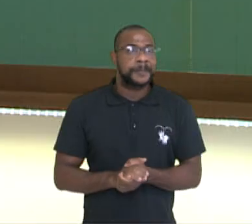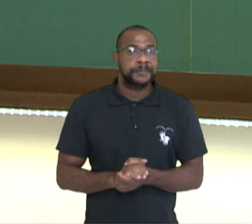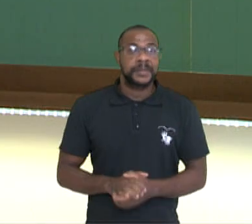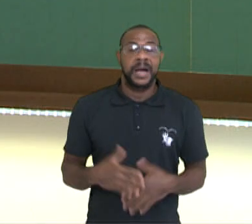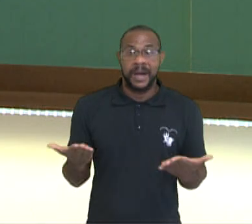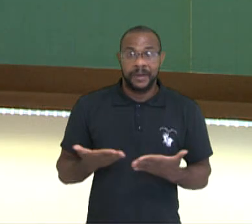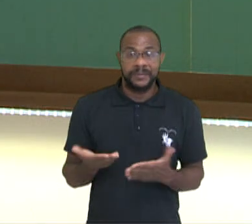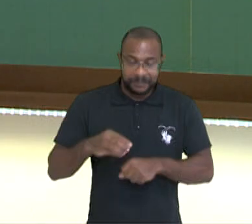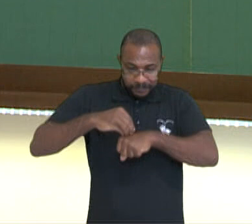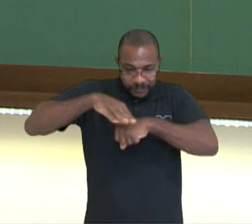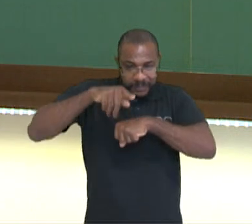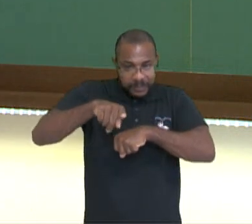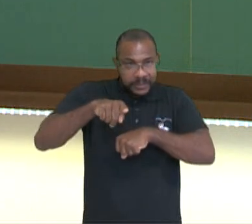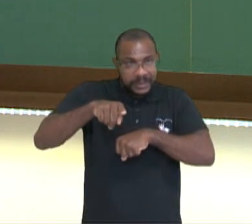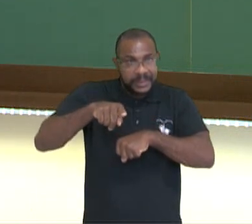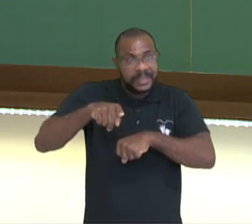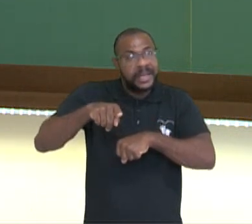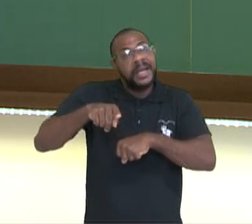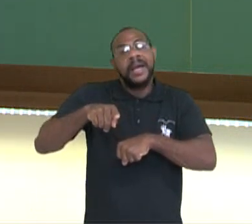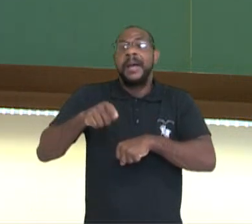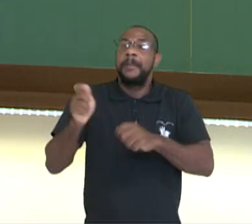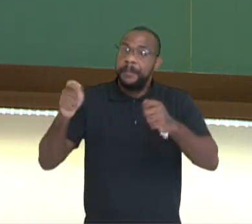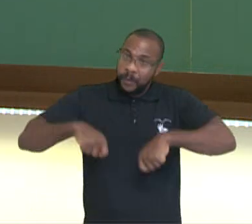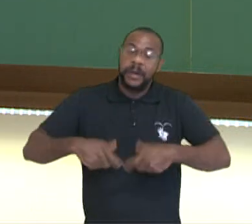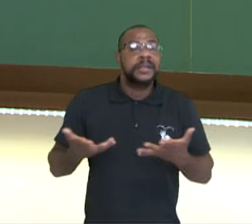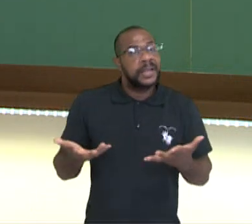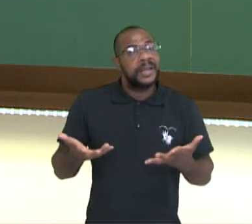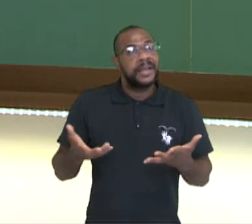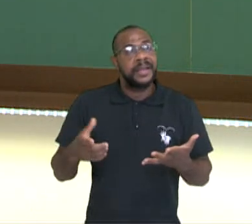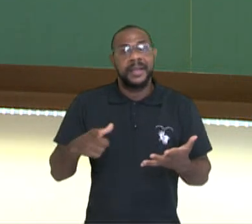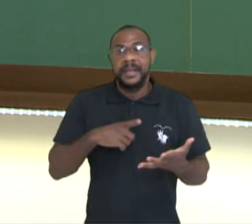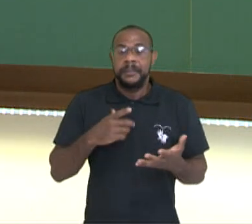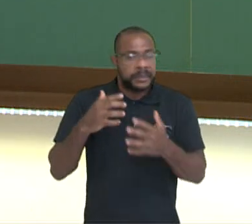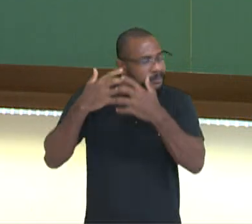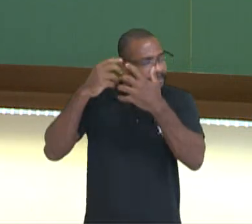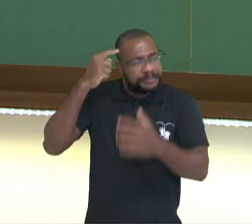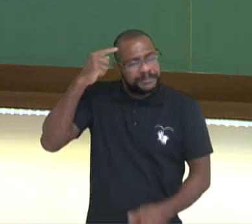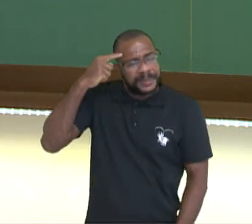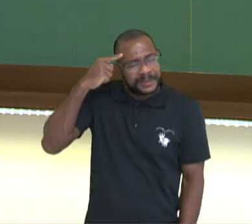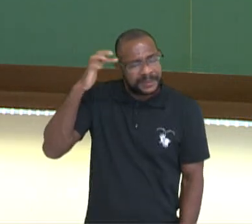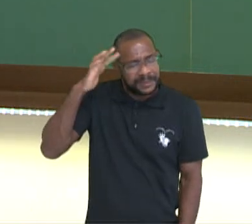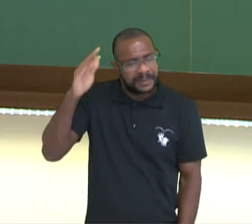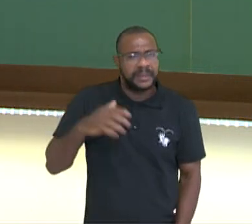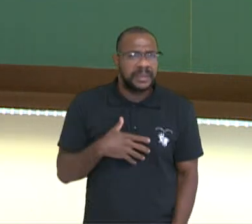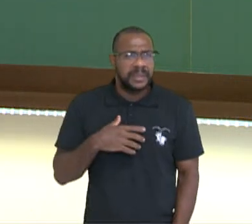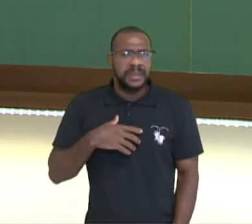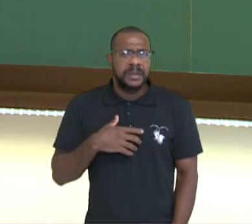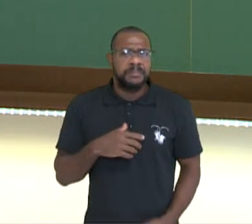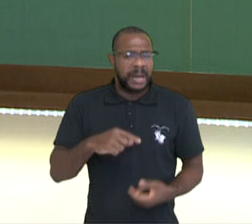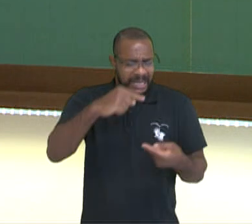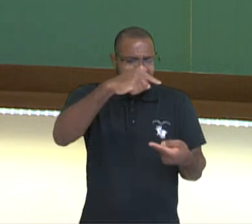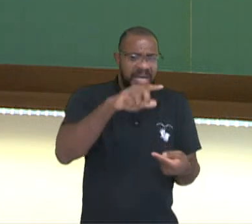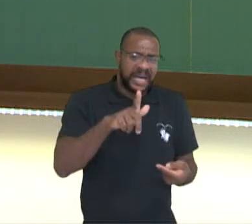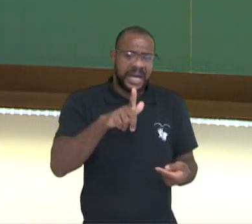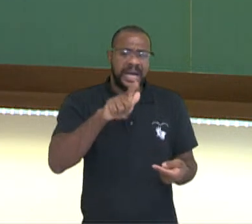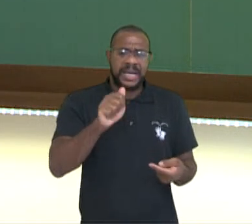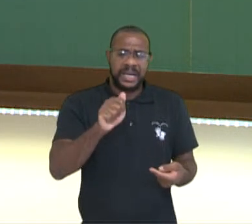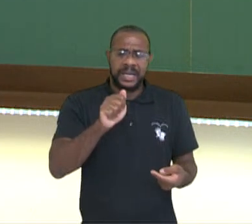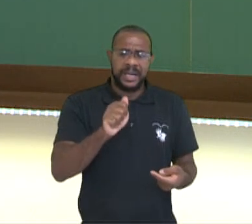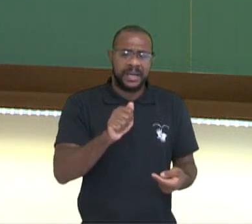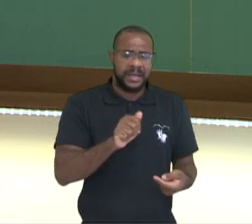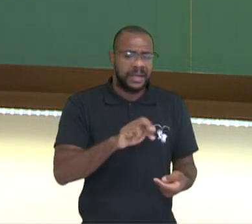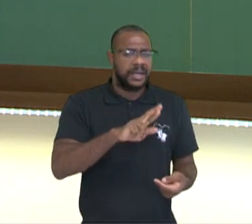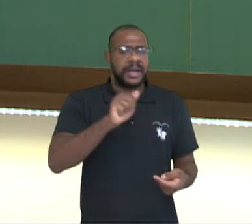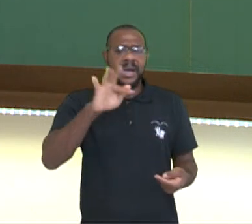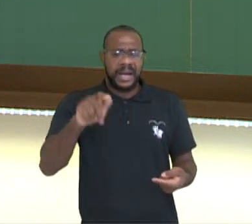que você, né, estenda posteriormente essa aula, essa reflexão. Uma garrafa PET verde, descreva ela